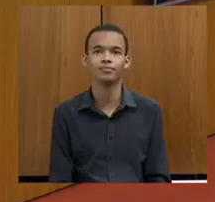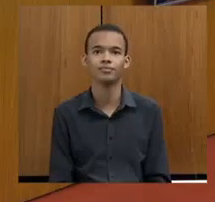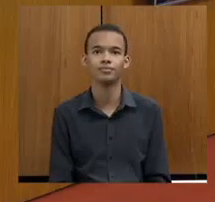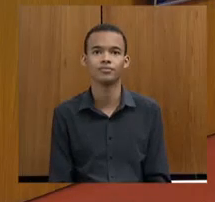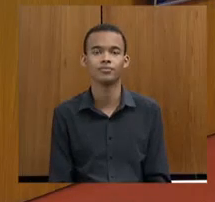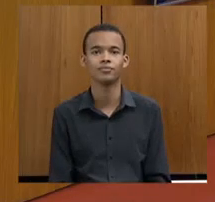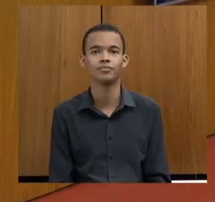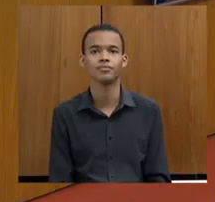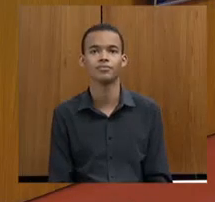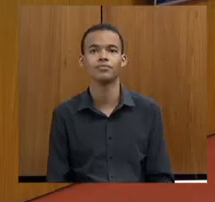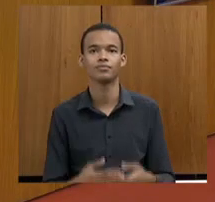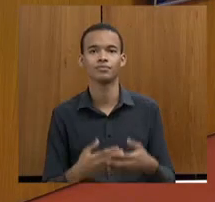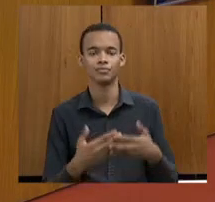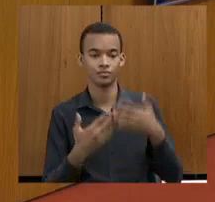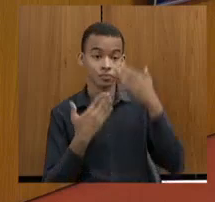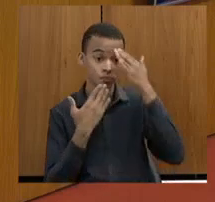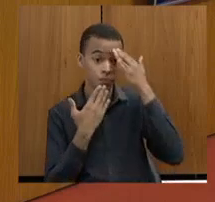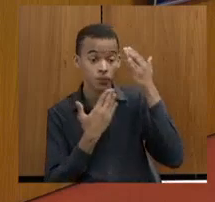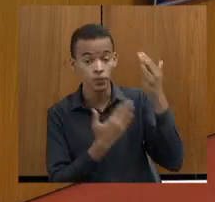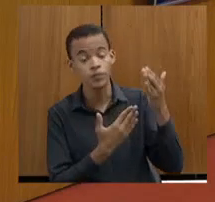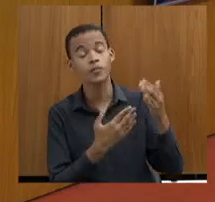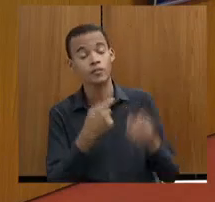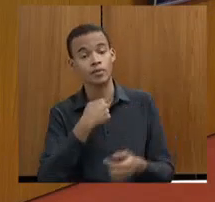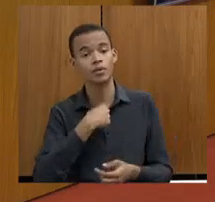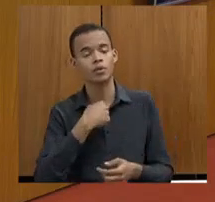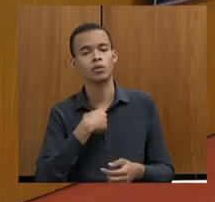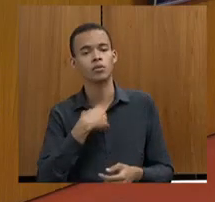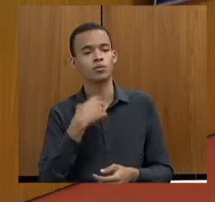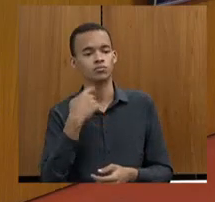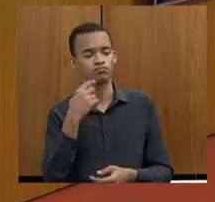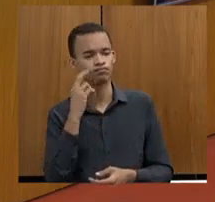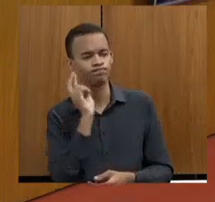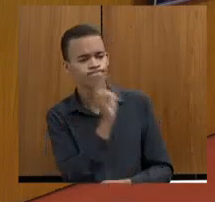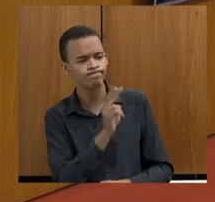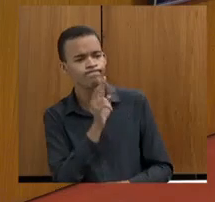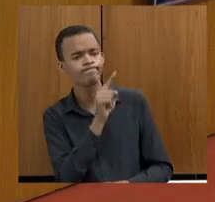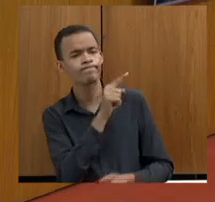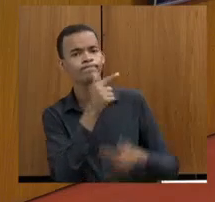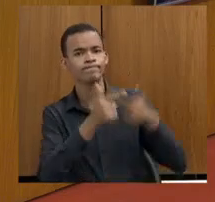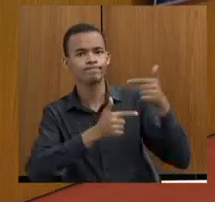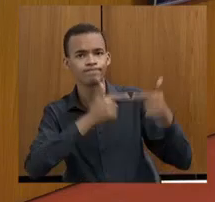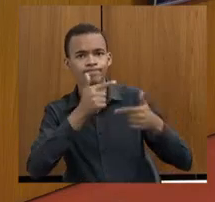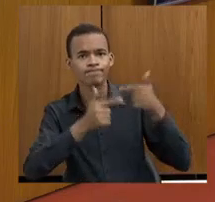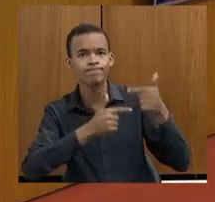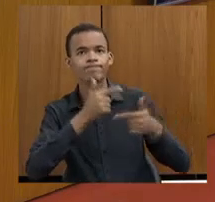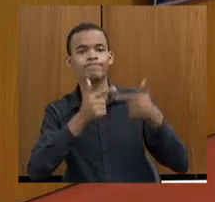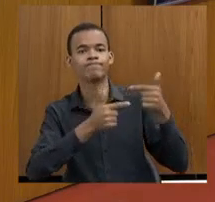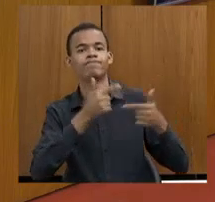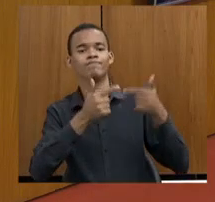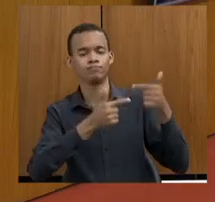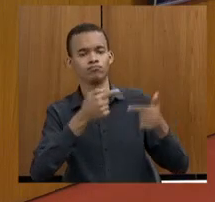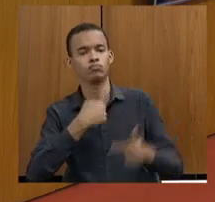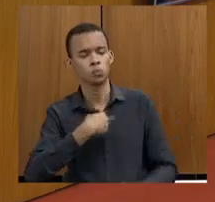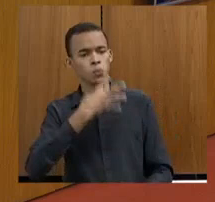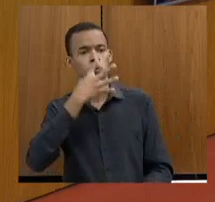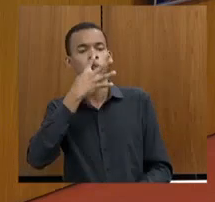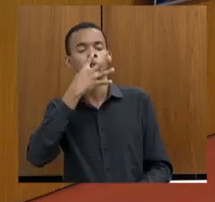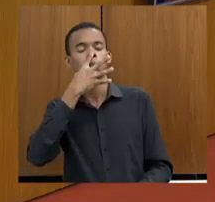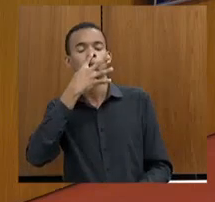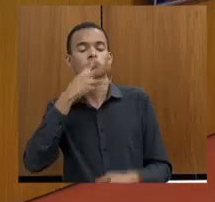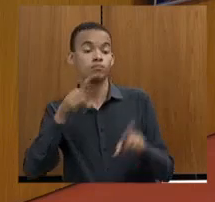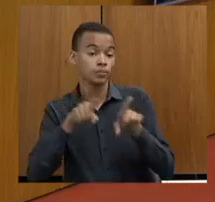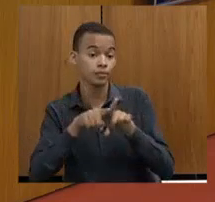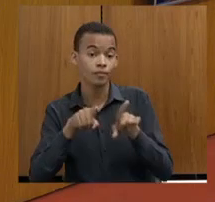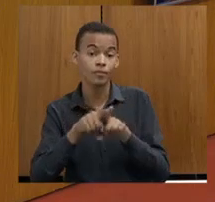sabe o tanto que eu admiro o seu trabalho e sou grata pela oportunidade de poder acompanhar